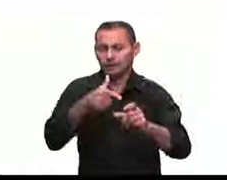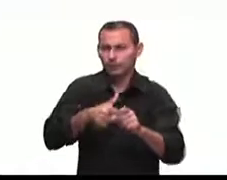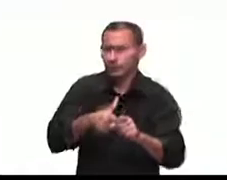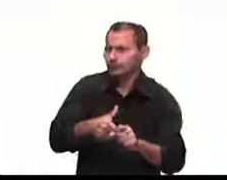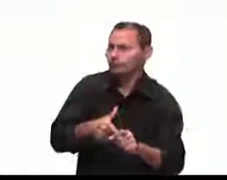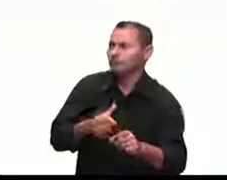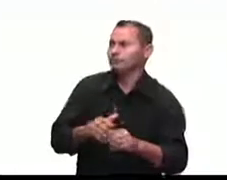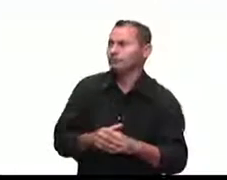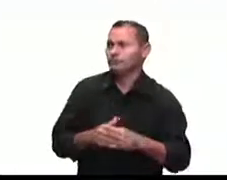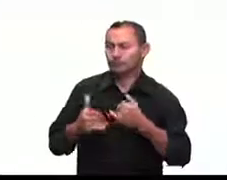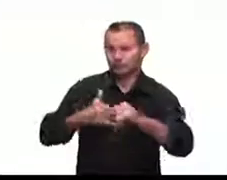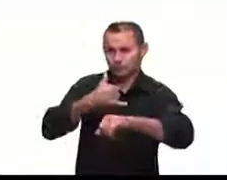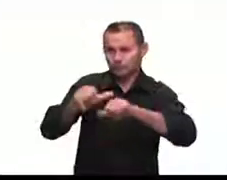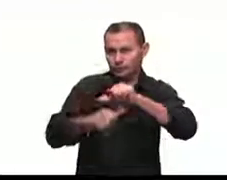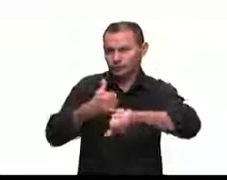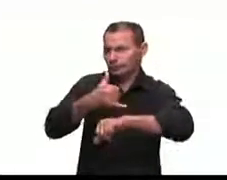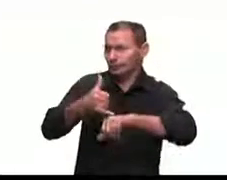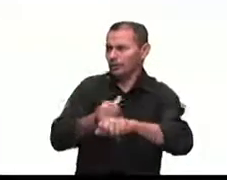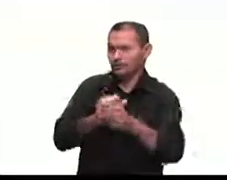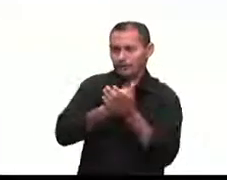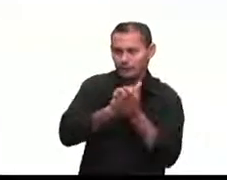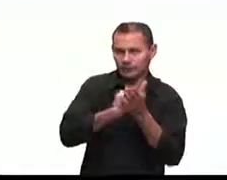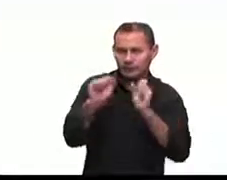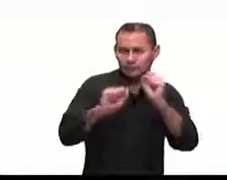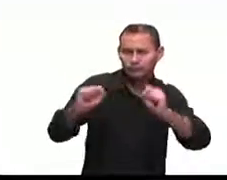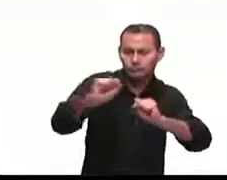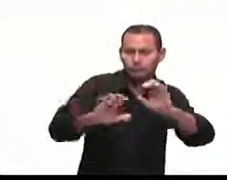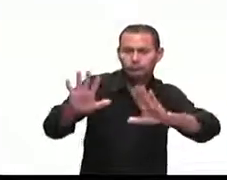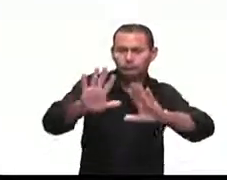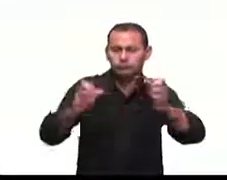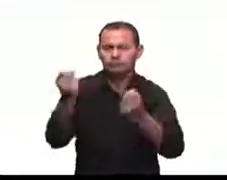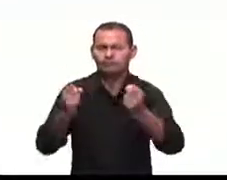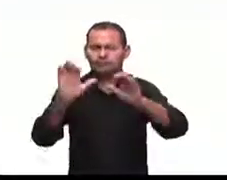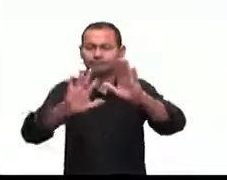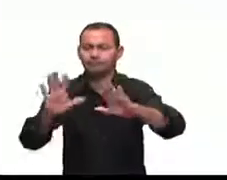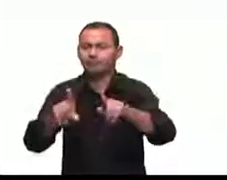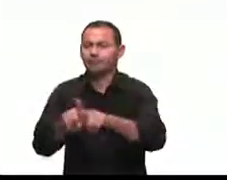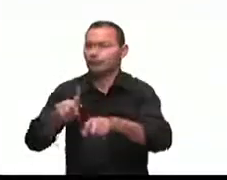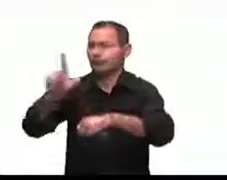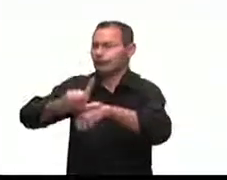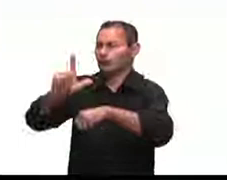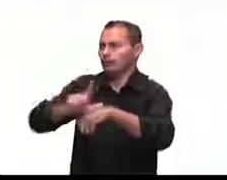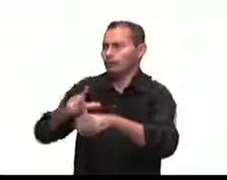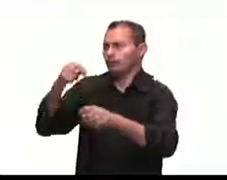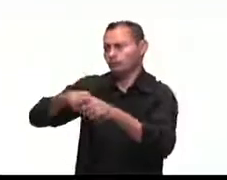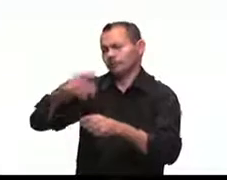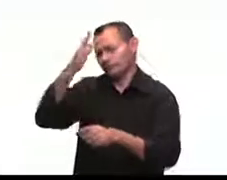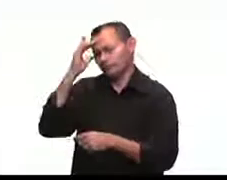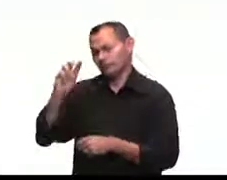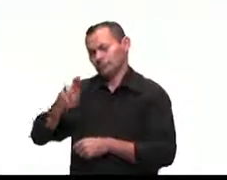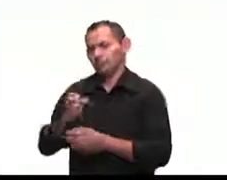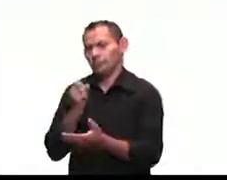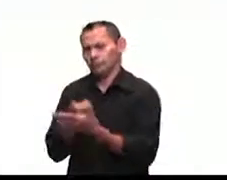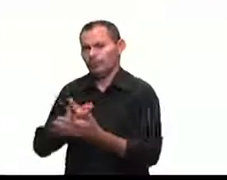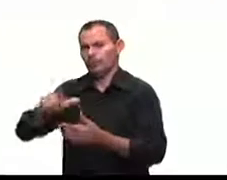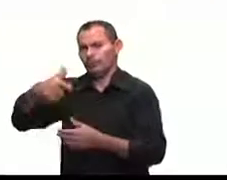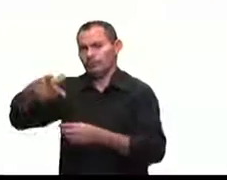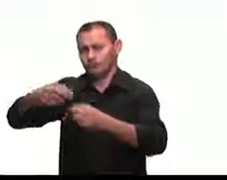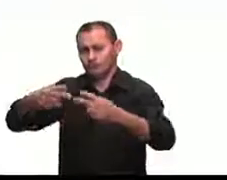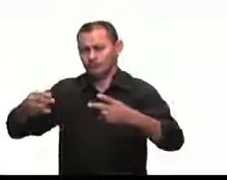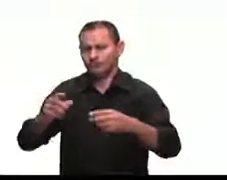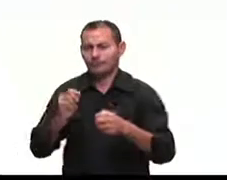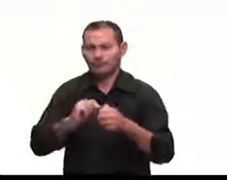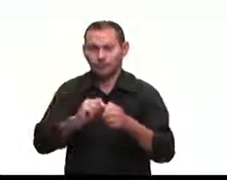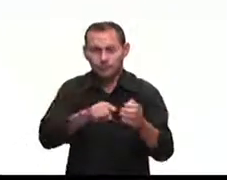de óleo, da lavagem de veículo e a loja de conveniência. Então, para fazer